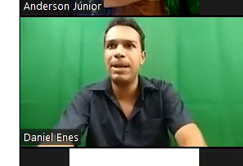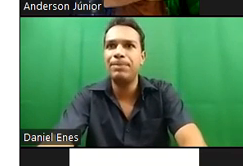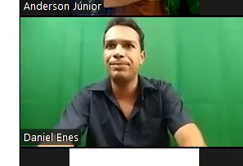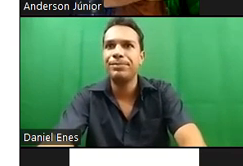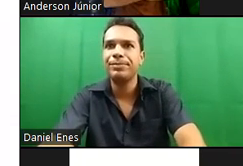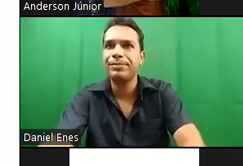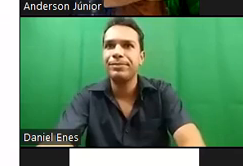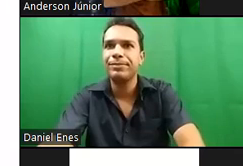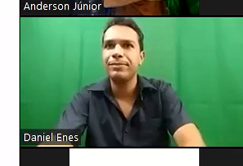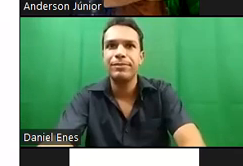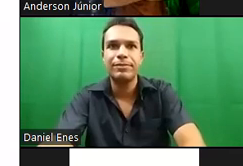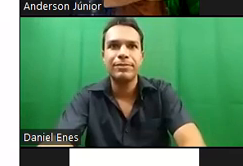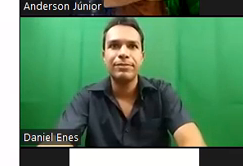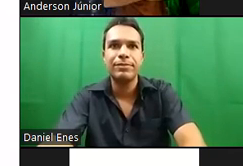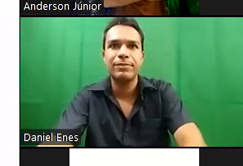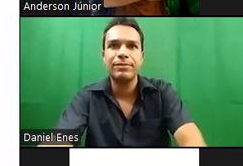tinha